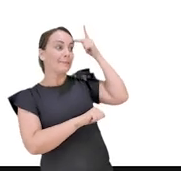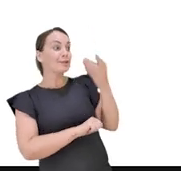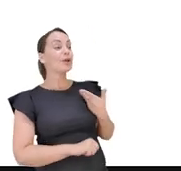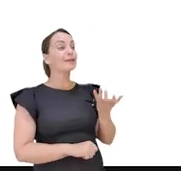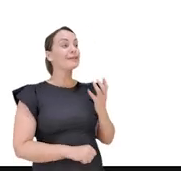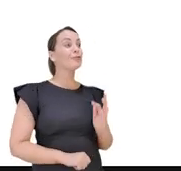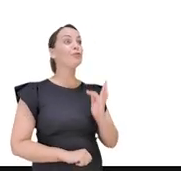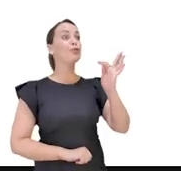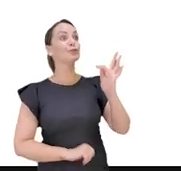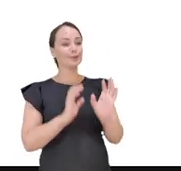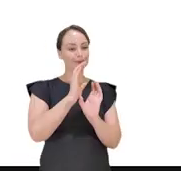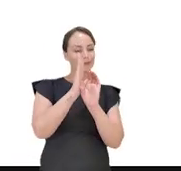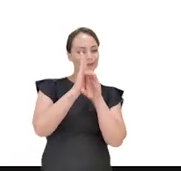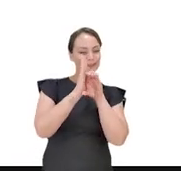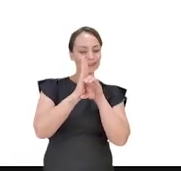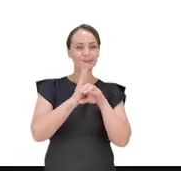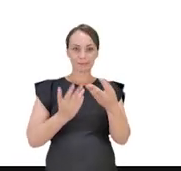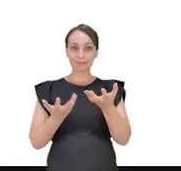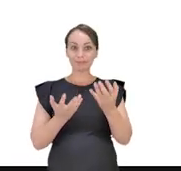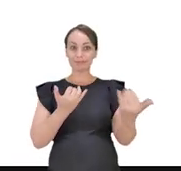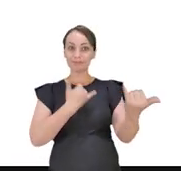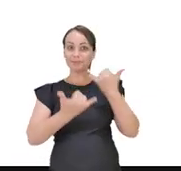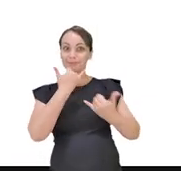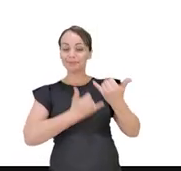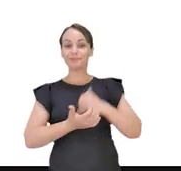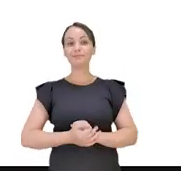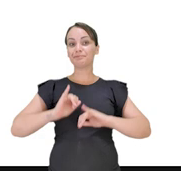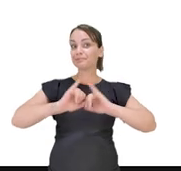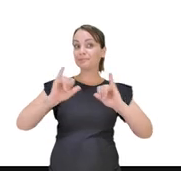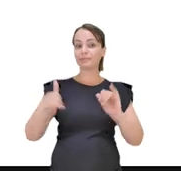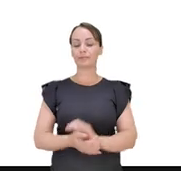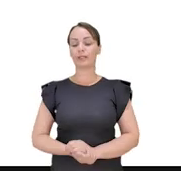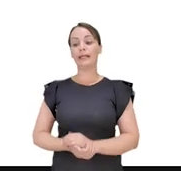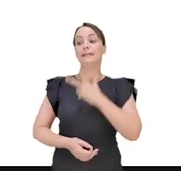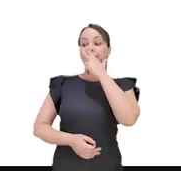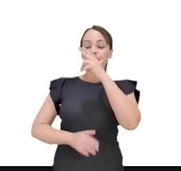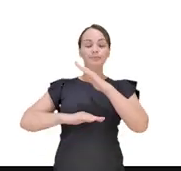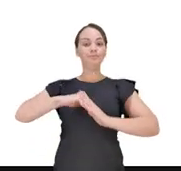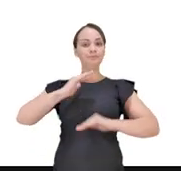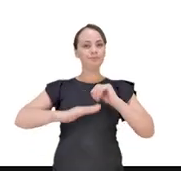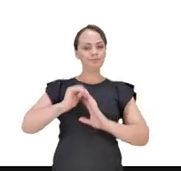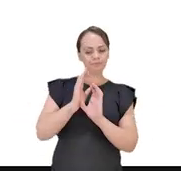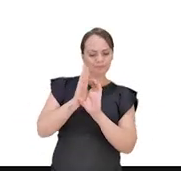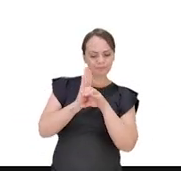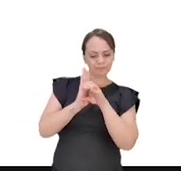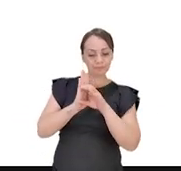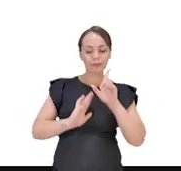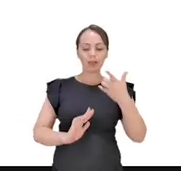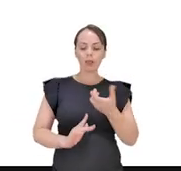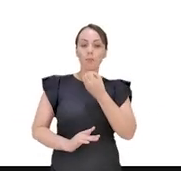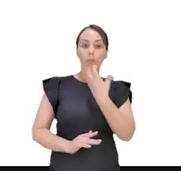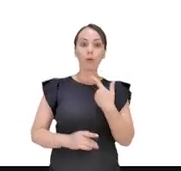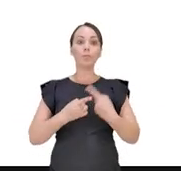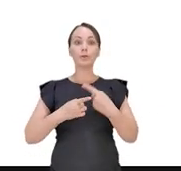um cientista. Você pode passar essa dica para a nossa audiência? Olha, eu acho que a profissão de cientista, ela é muito gratificante, porque a